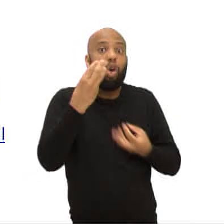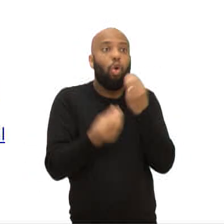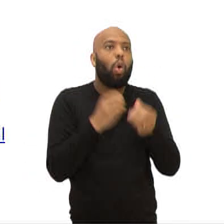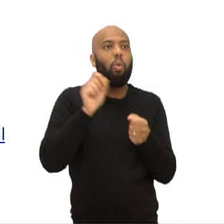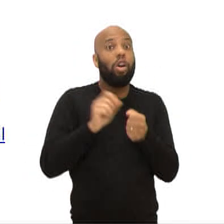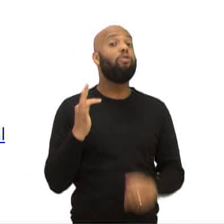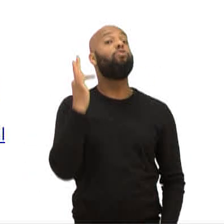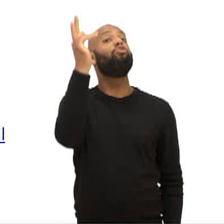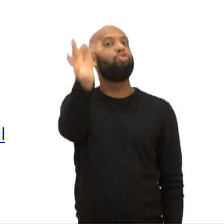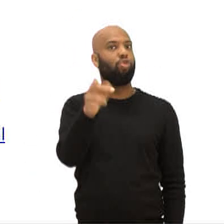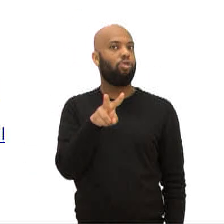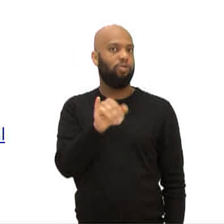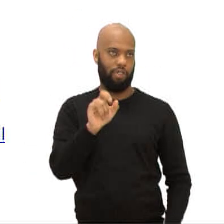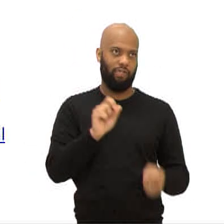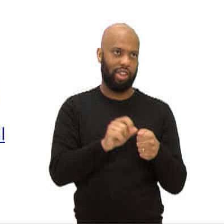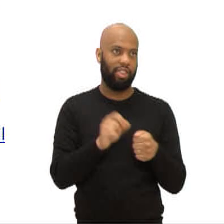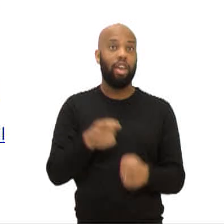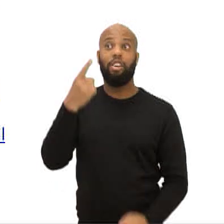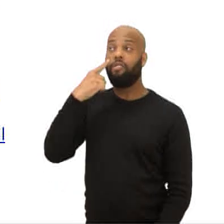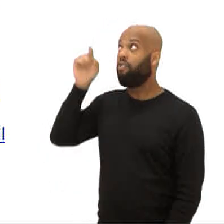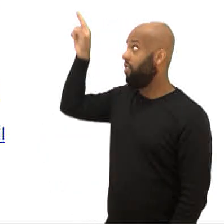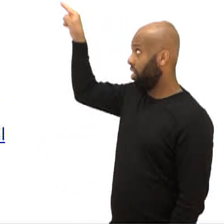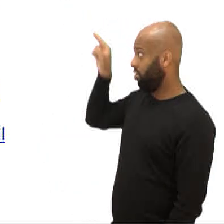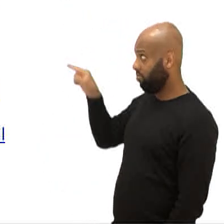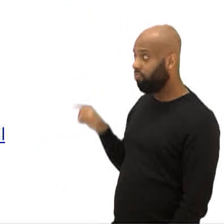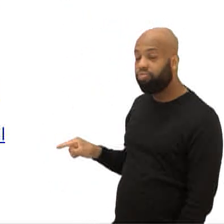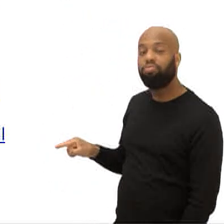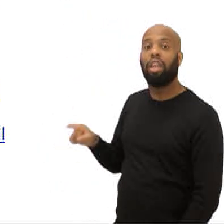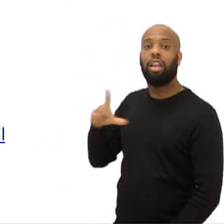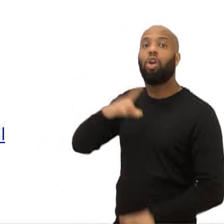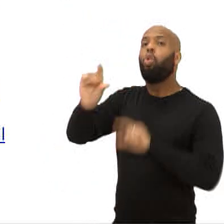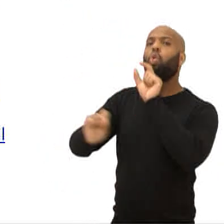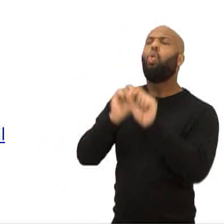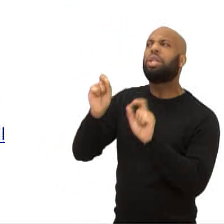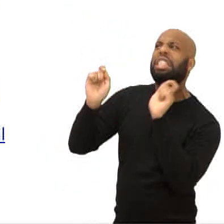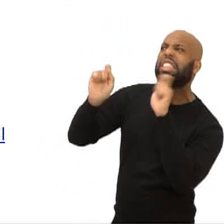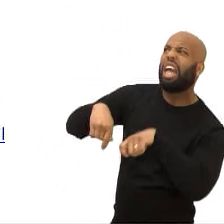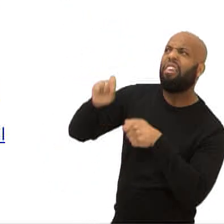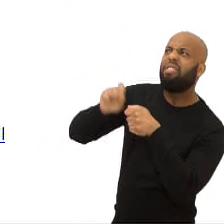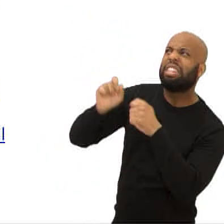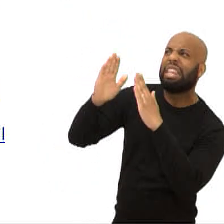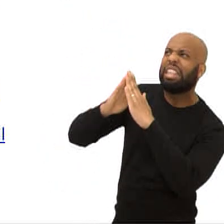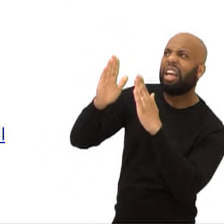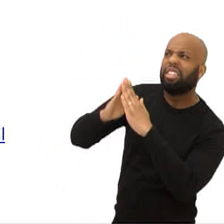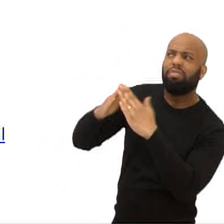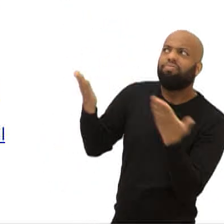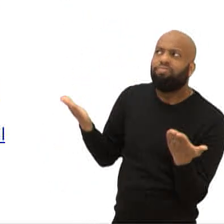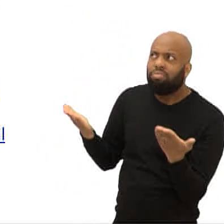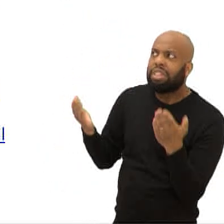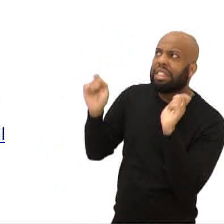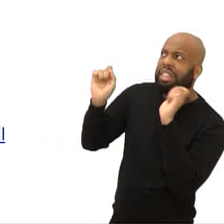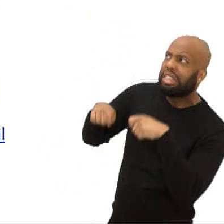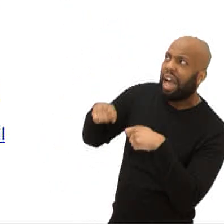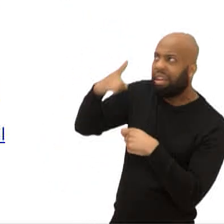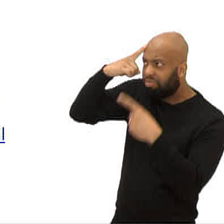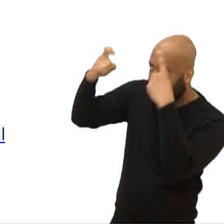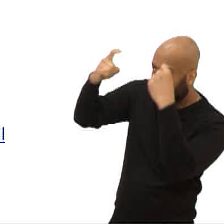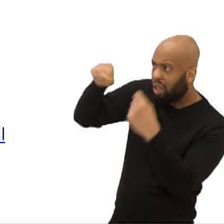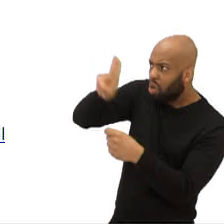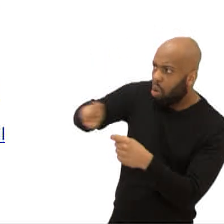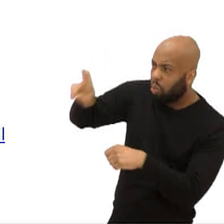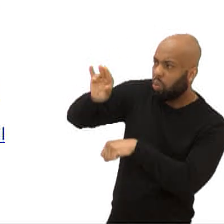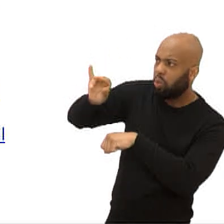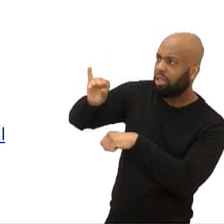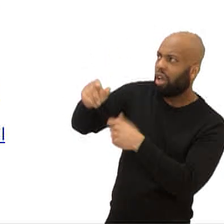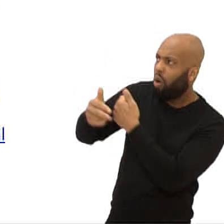posteriormente. Olha os materiais, né? O que será que você conseguiria fazer em casa, na sua casa, com o que você tem aí